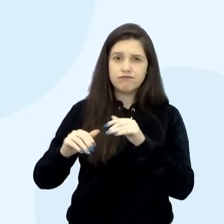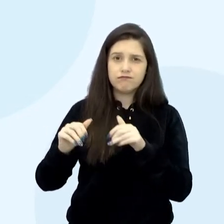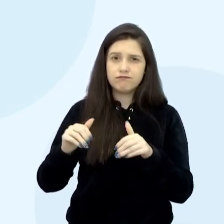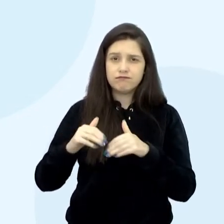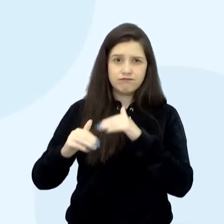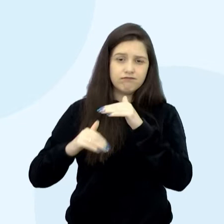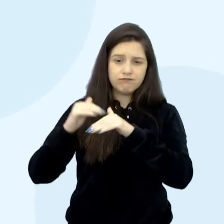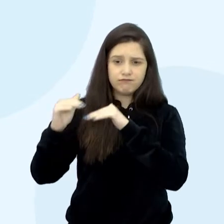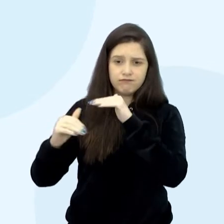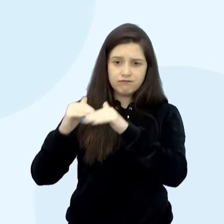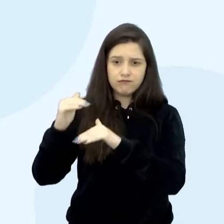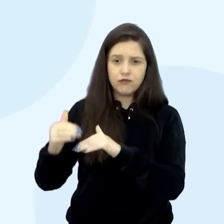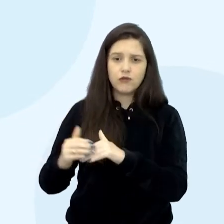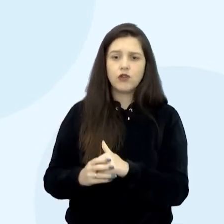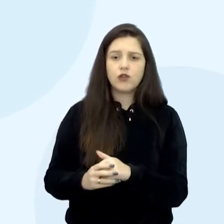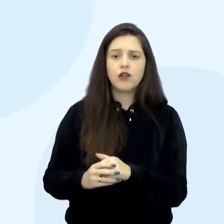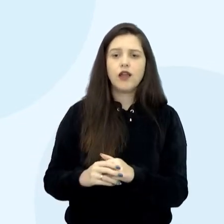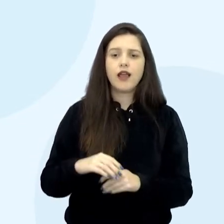óxido de cálcio,